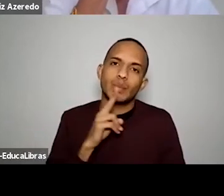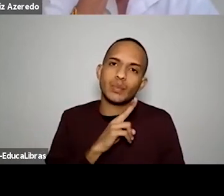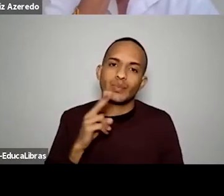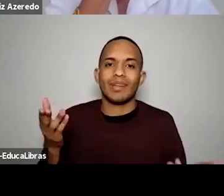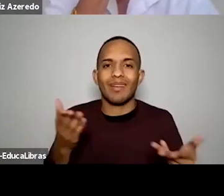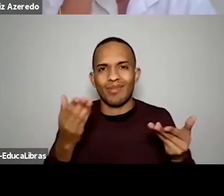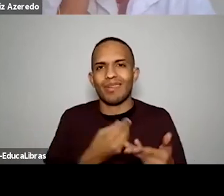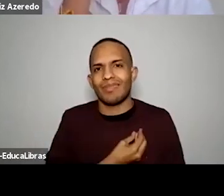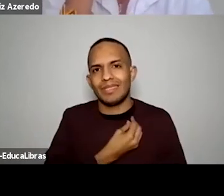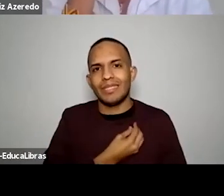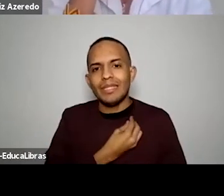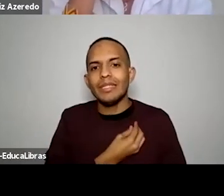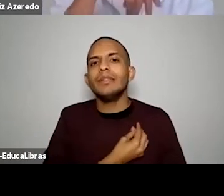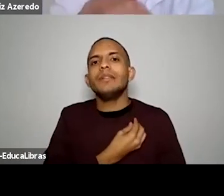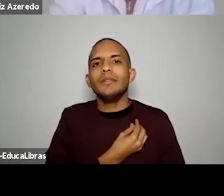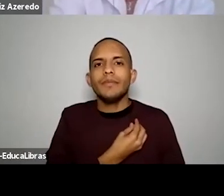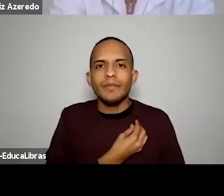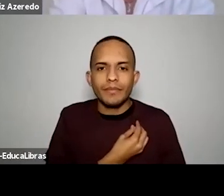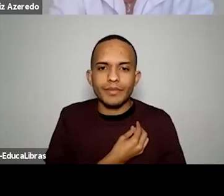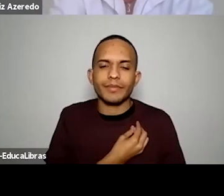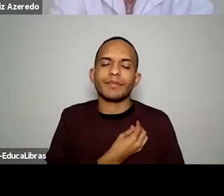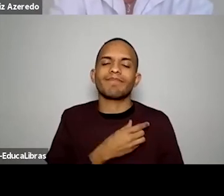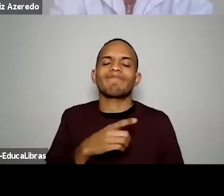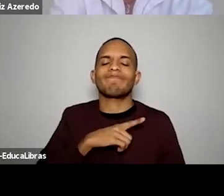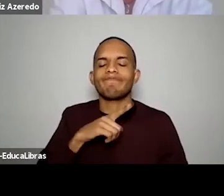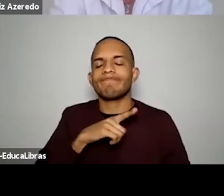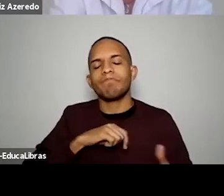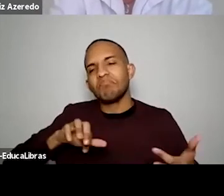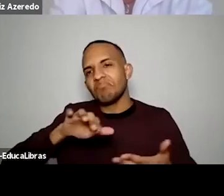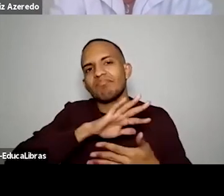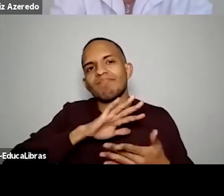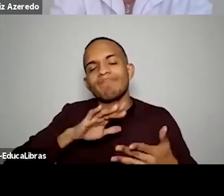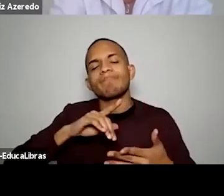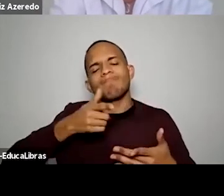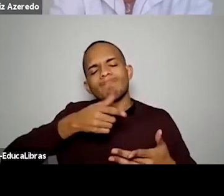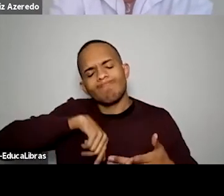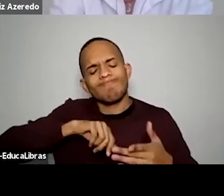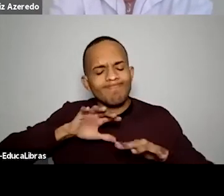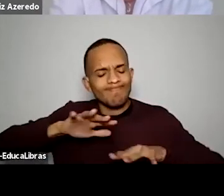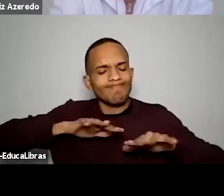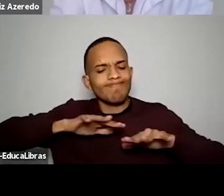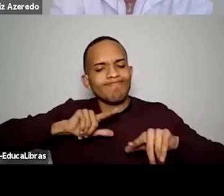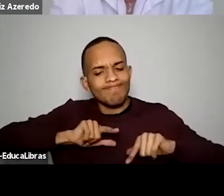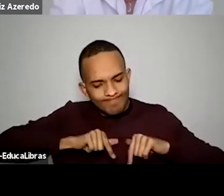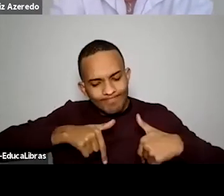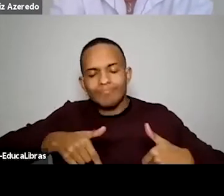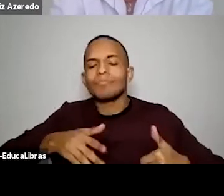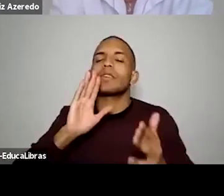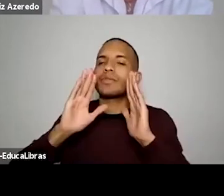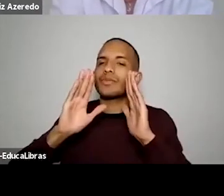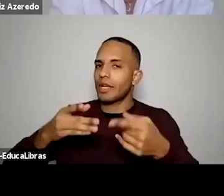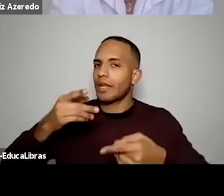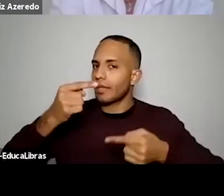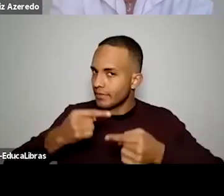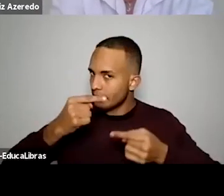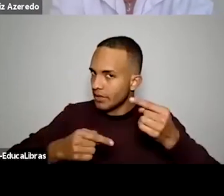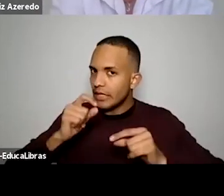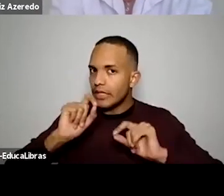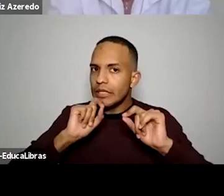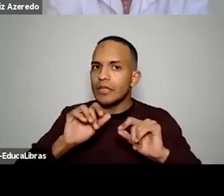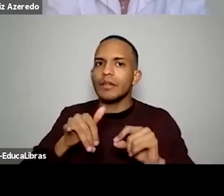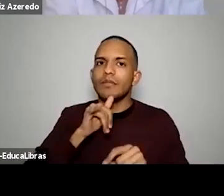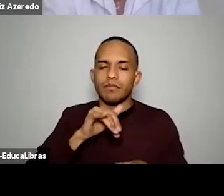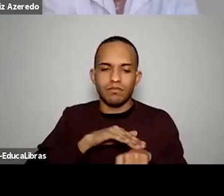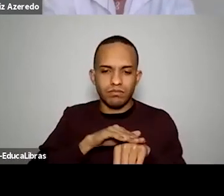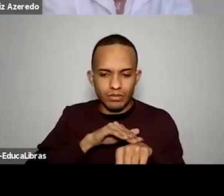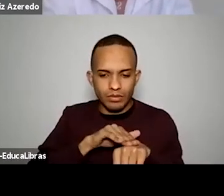passando, né, quando é algum desastre, a gente tende a se mobilizar. E acho que eu participei de um debate que estavam conversando que